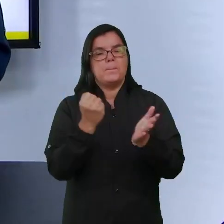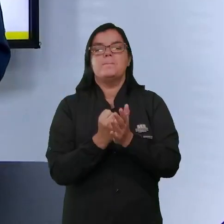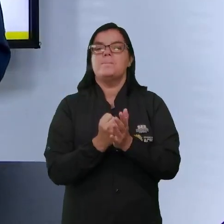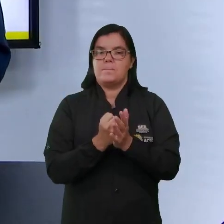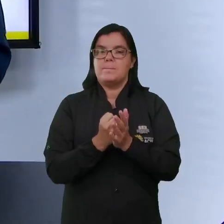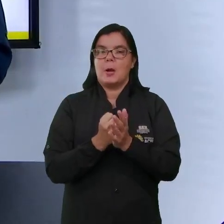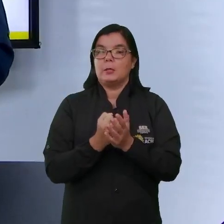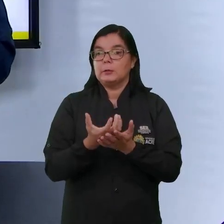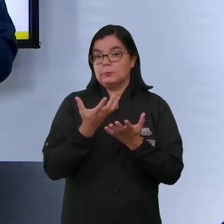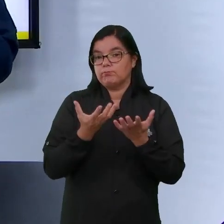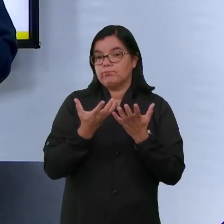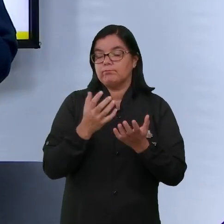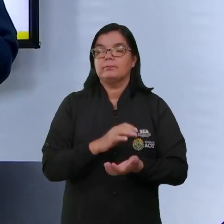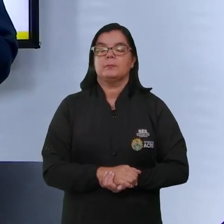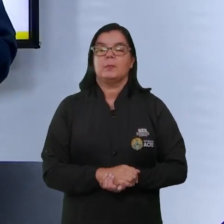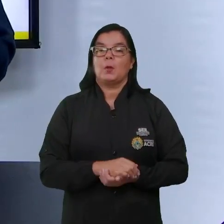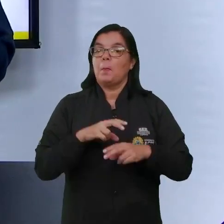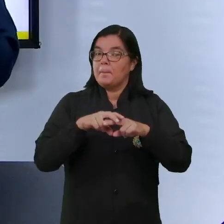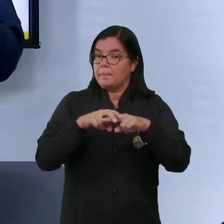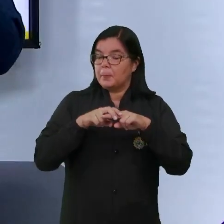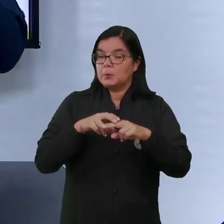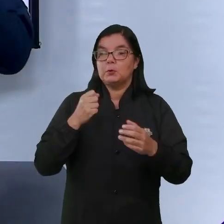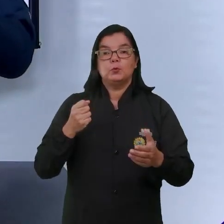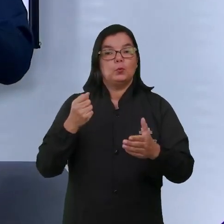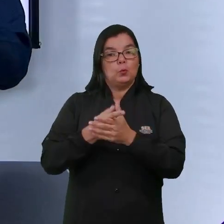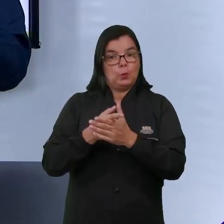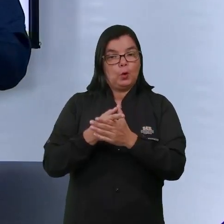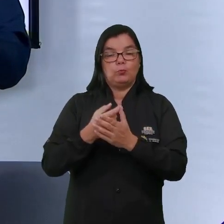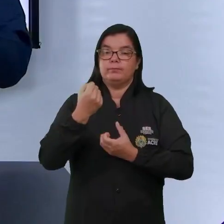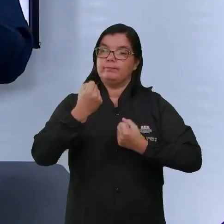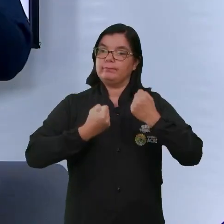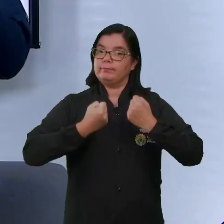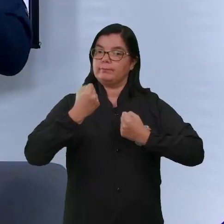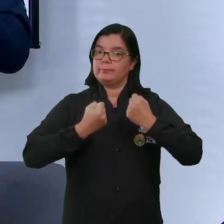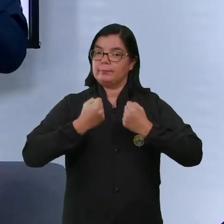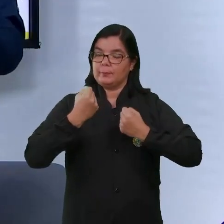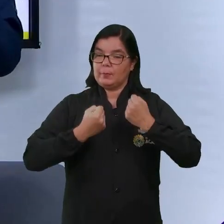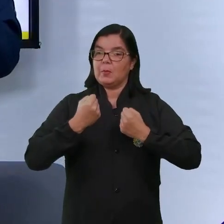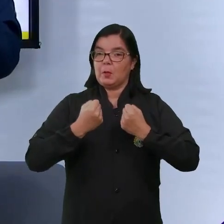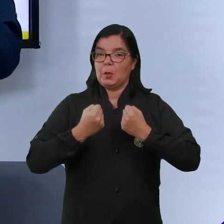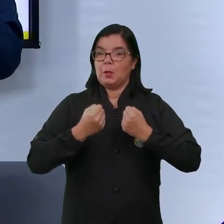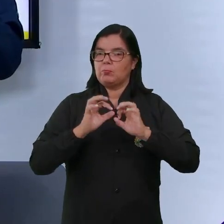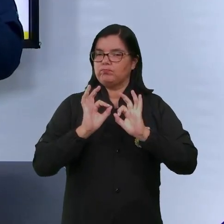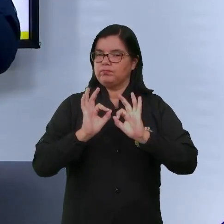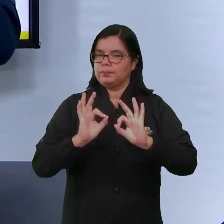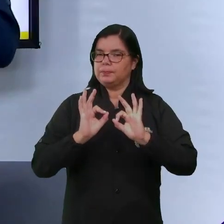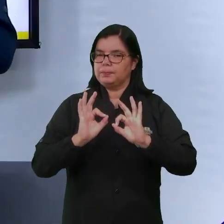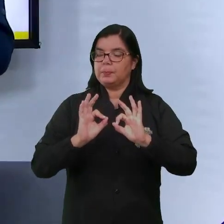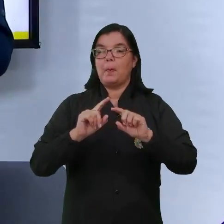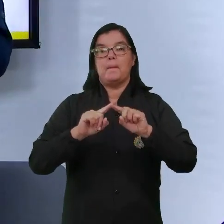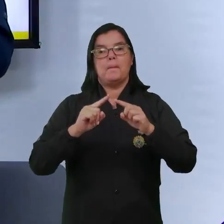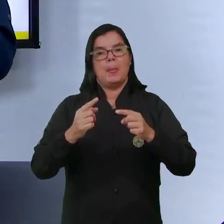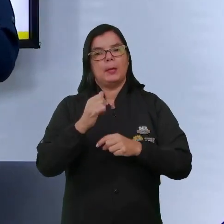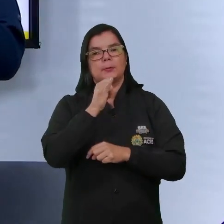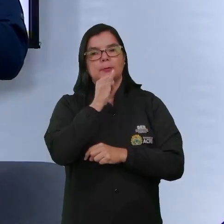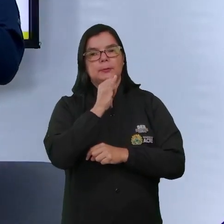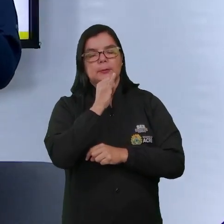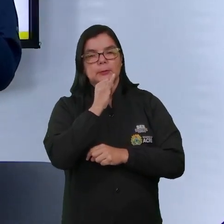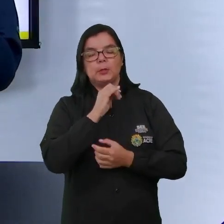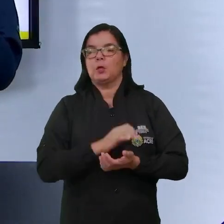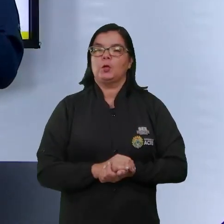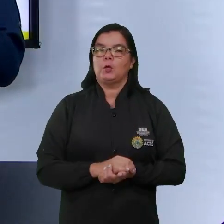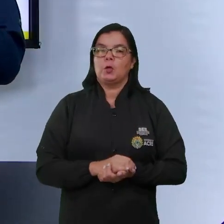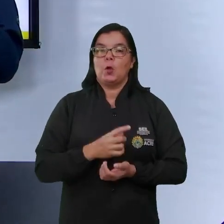marca cobiçada. É por isso que você compra um carro que é um carro de excelência, mas que, por exemplo,